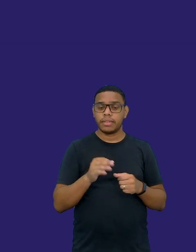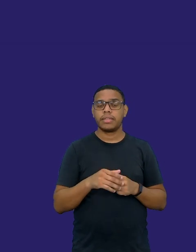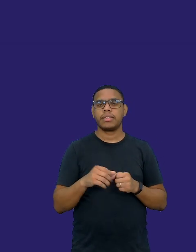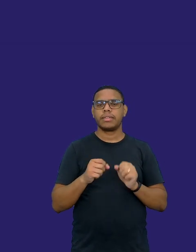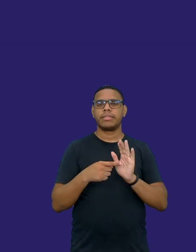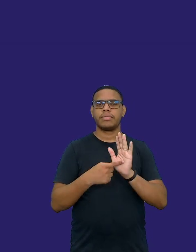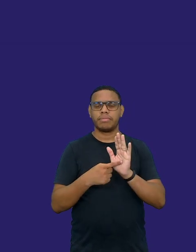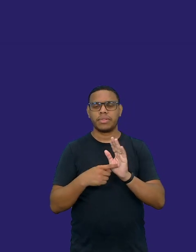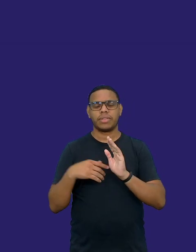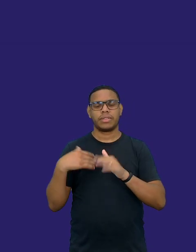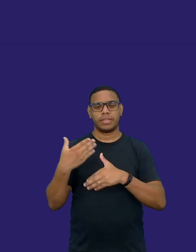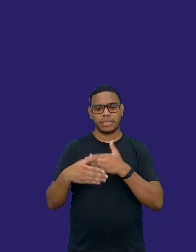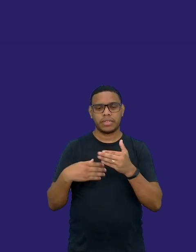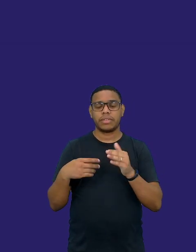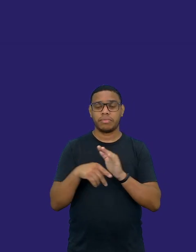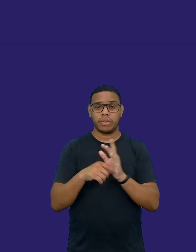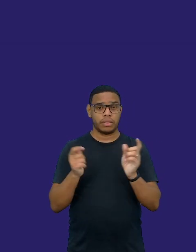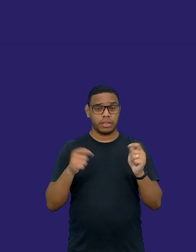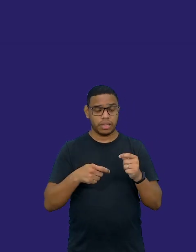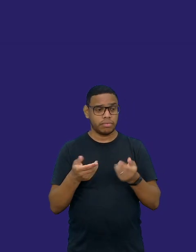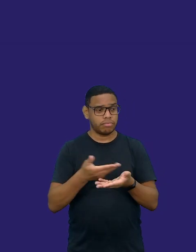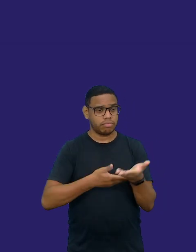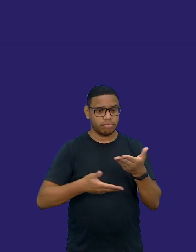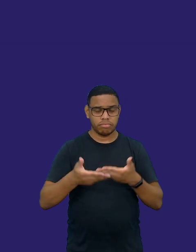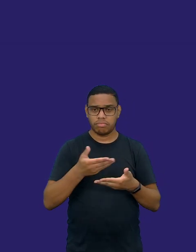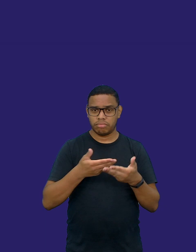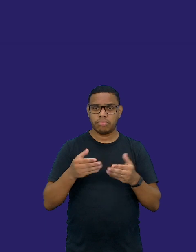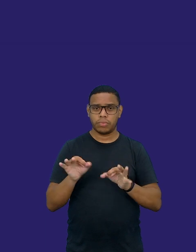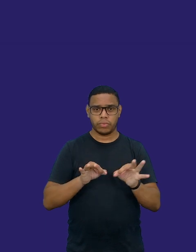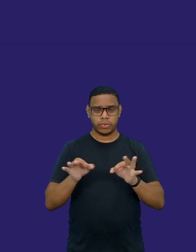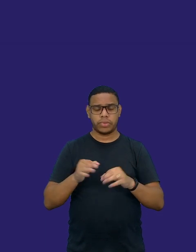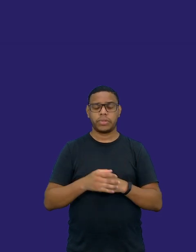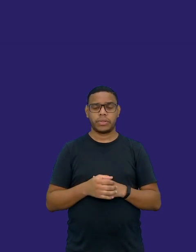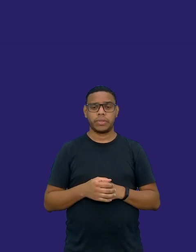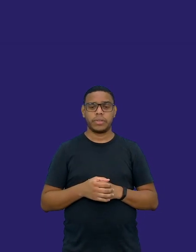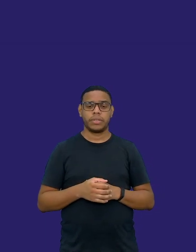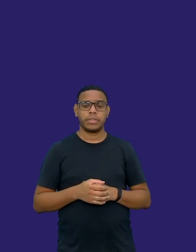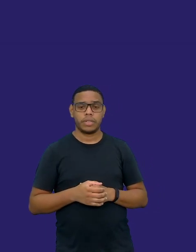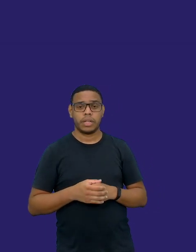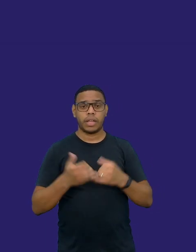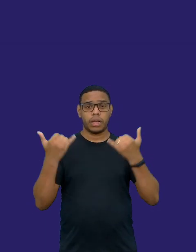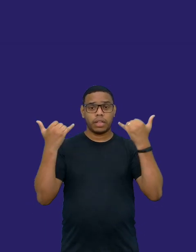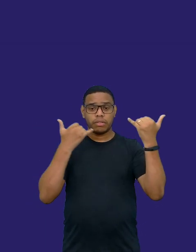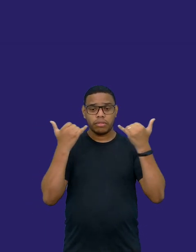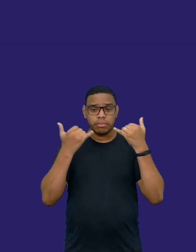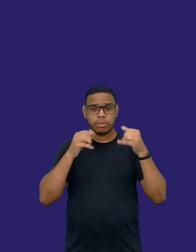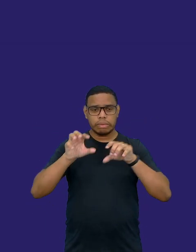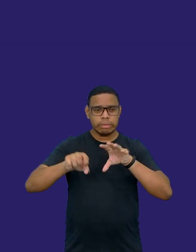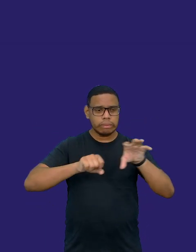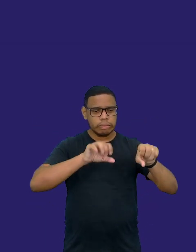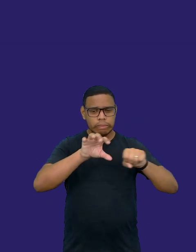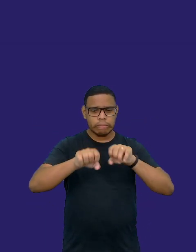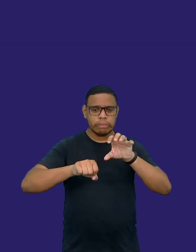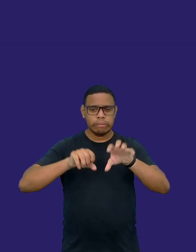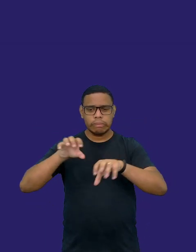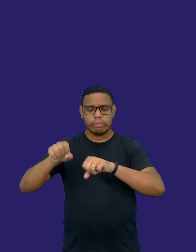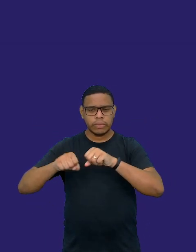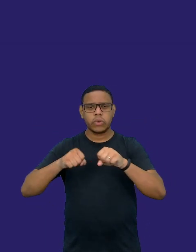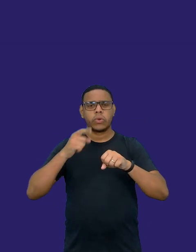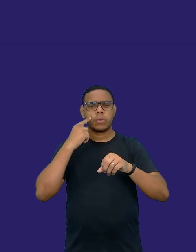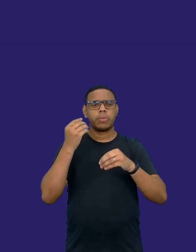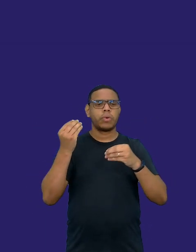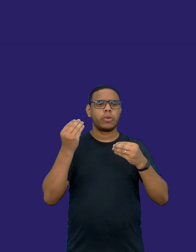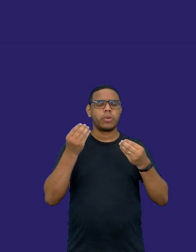de desenvolvimento da habilidade baseada em projetos, que é a coleta de informação. Aonde ele vai coletar